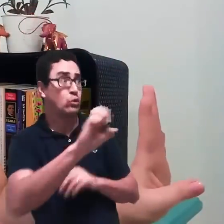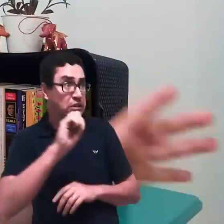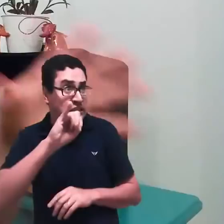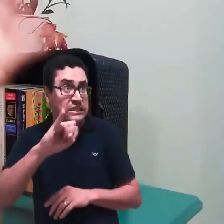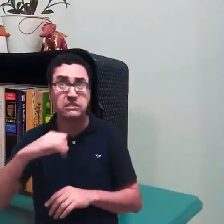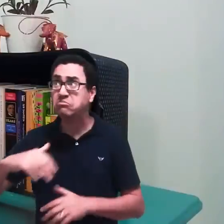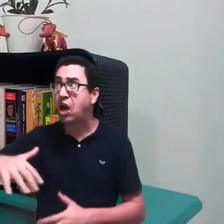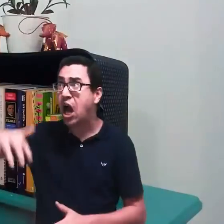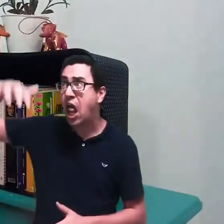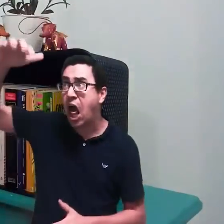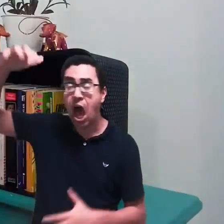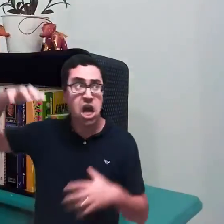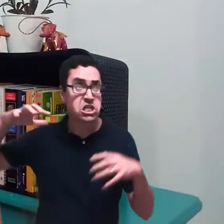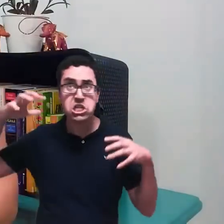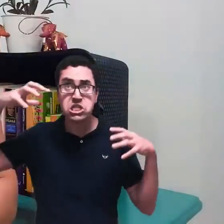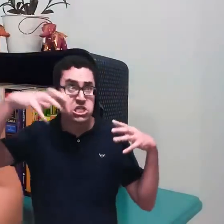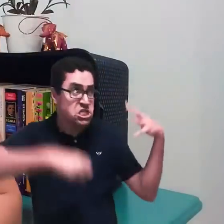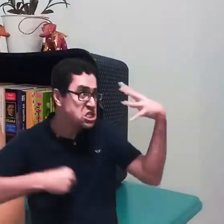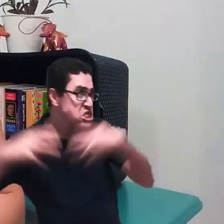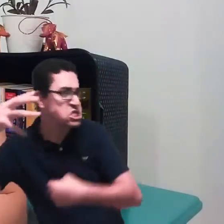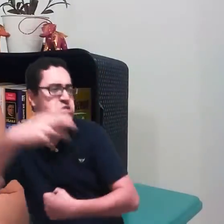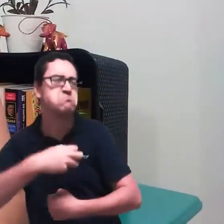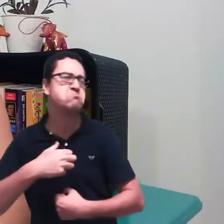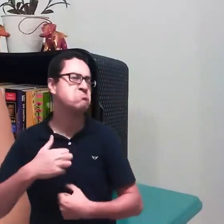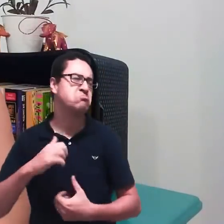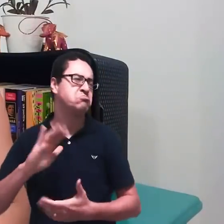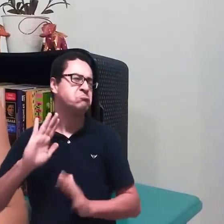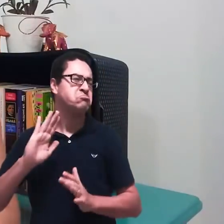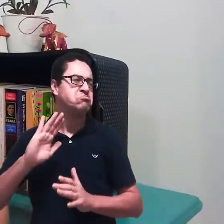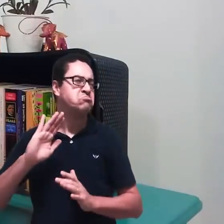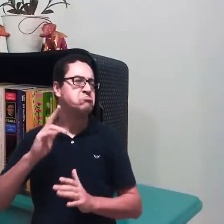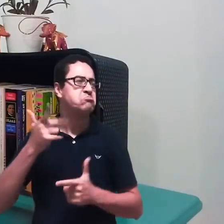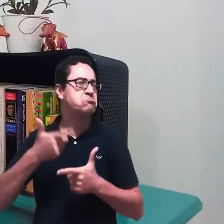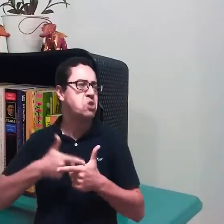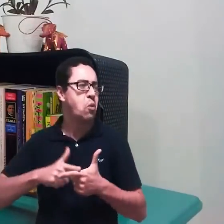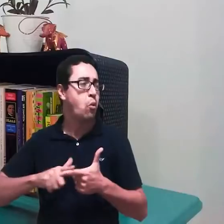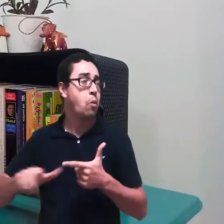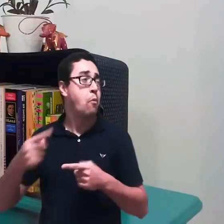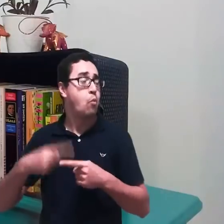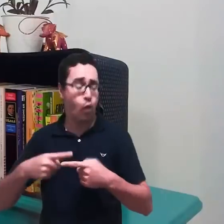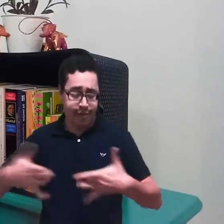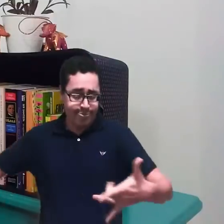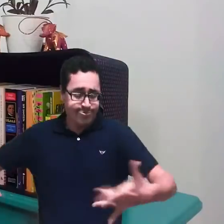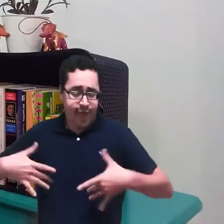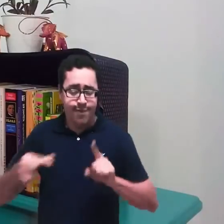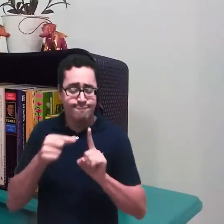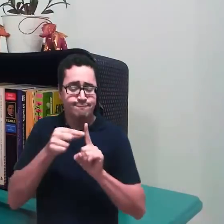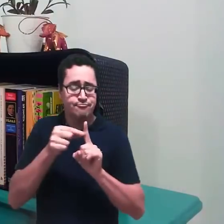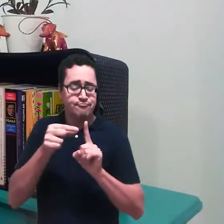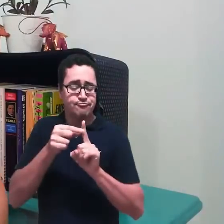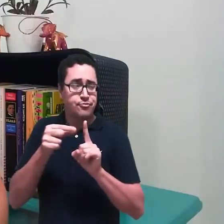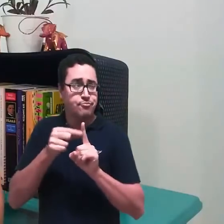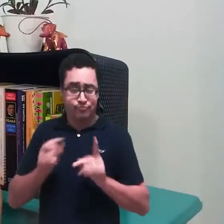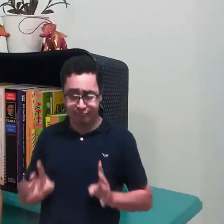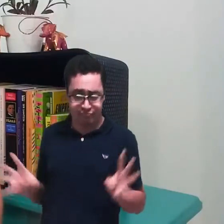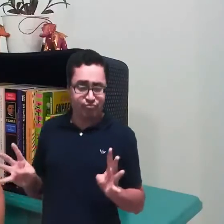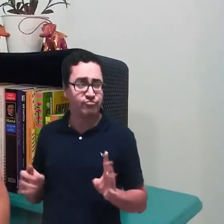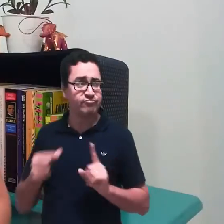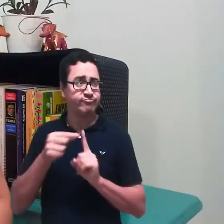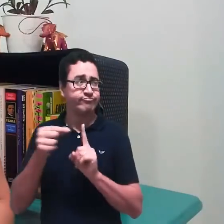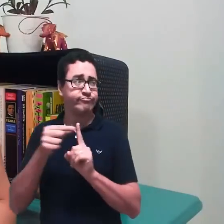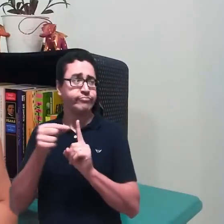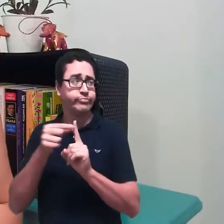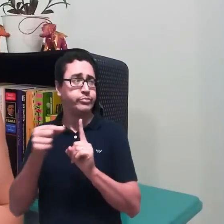medo deles. Confie em minhas garras. E mostrou ingenuamente seus quatro espinhos. E em seguida acrescentou. O que ainda